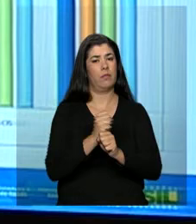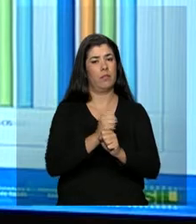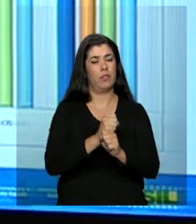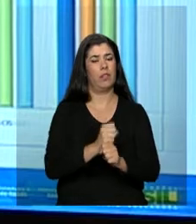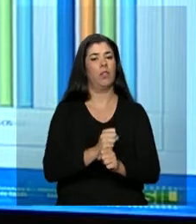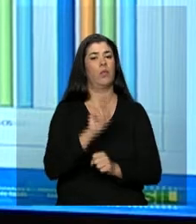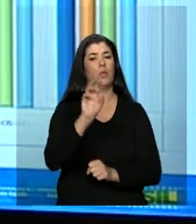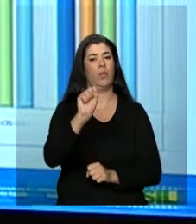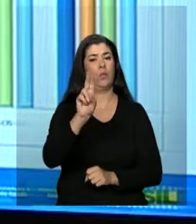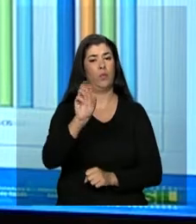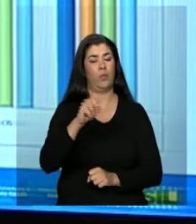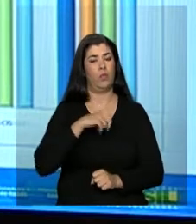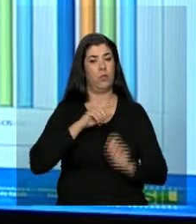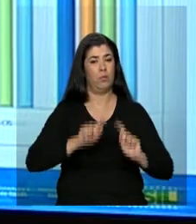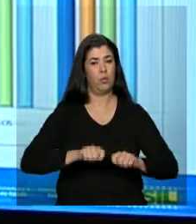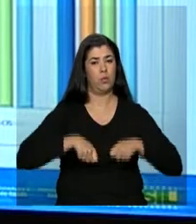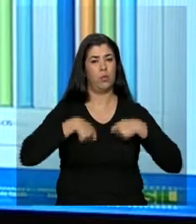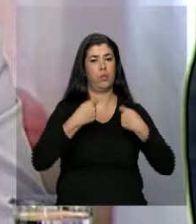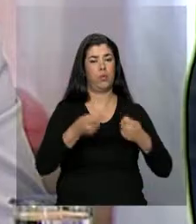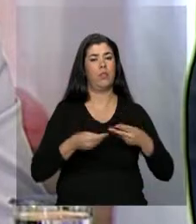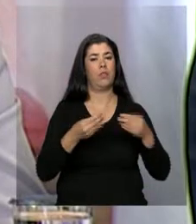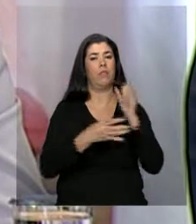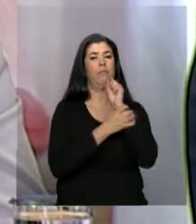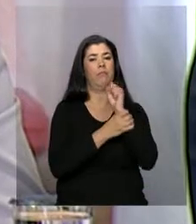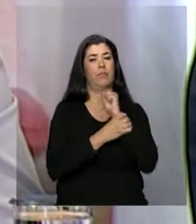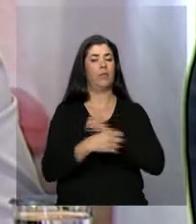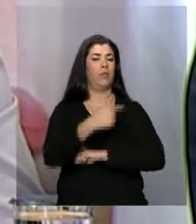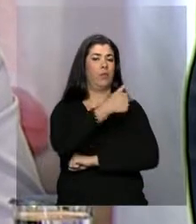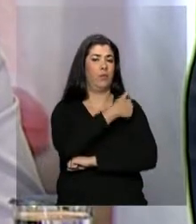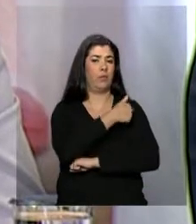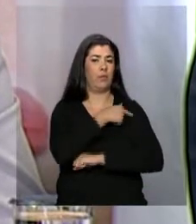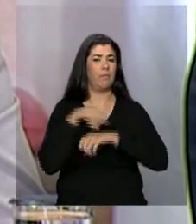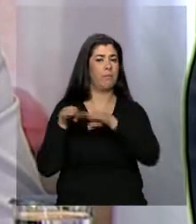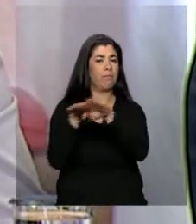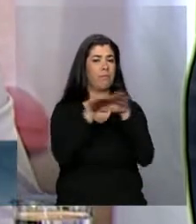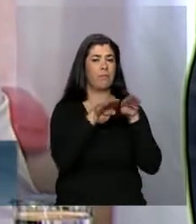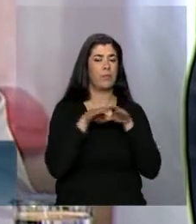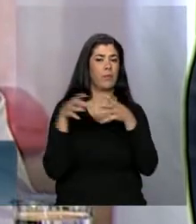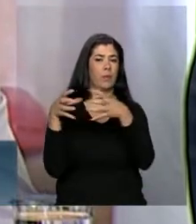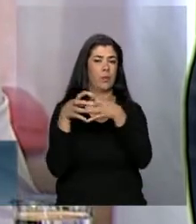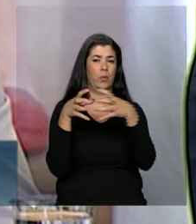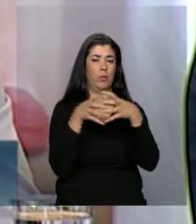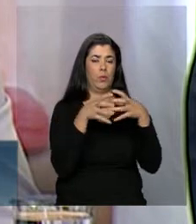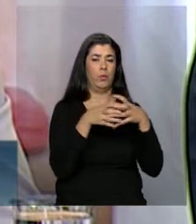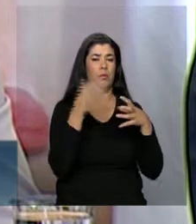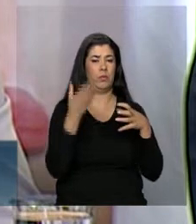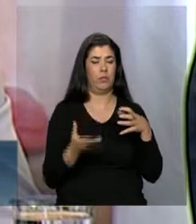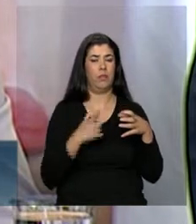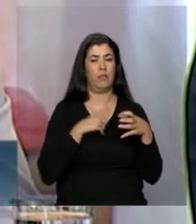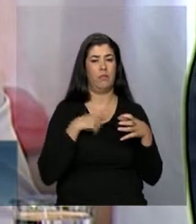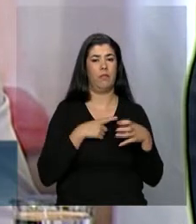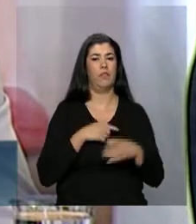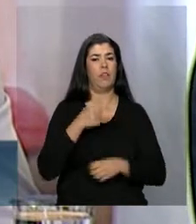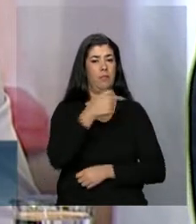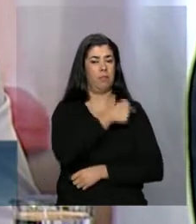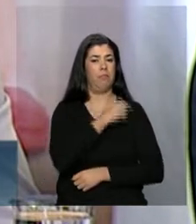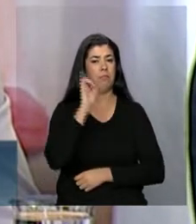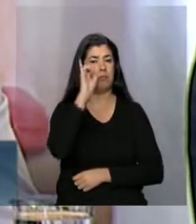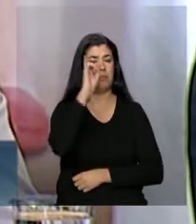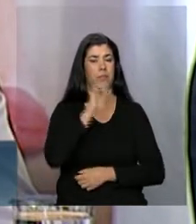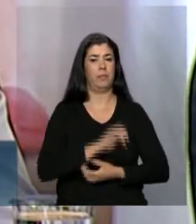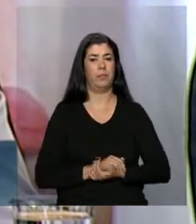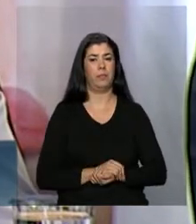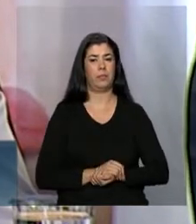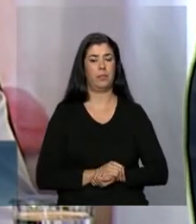SUS tem se mantido de garantir a vacinação homogênea a todos os grupos que estão incluídos na campanha de vacinação. Pode